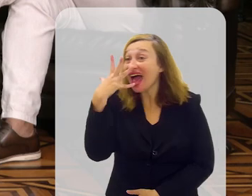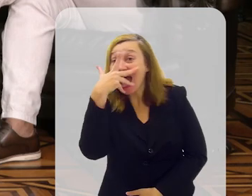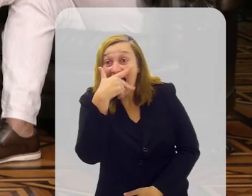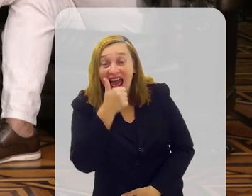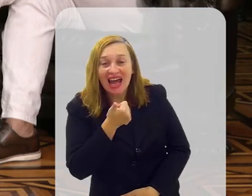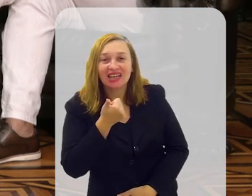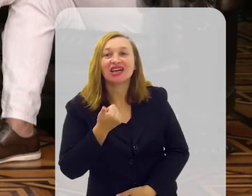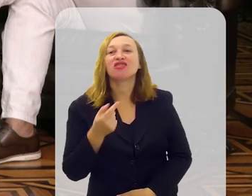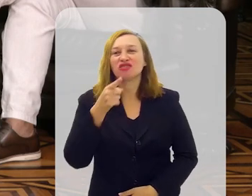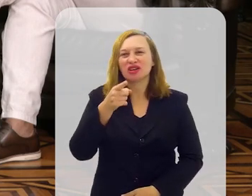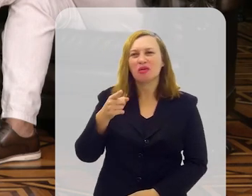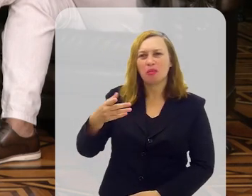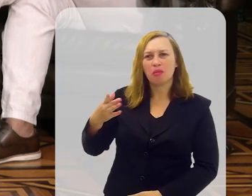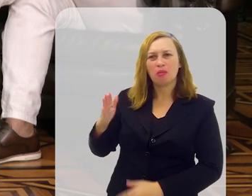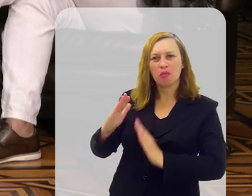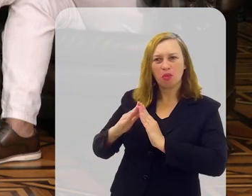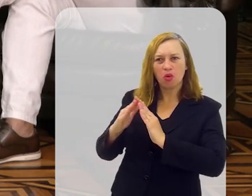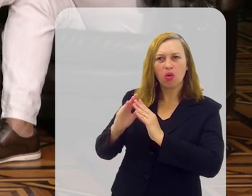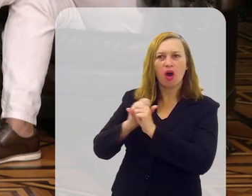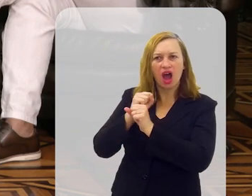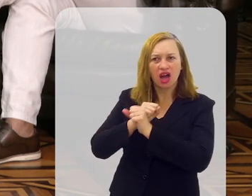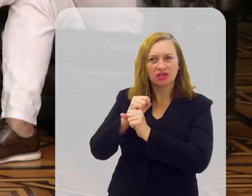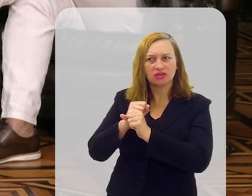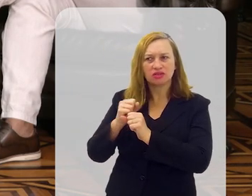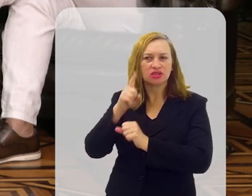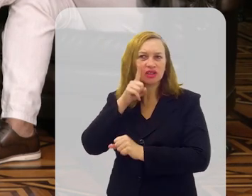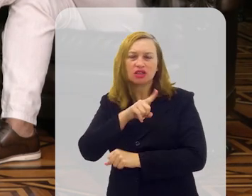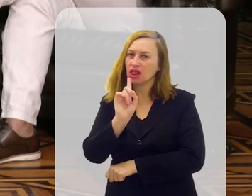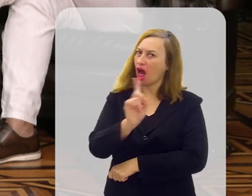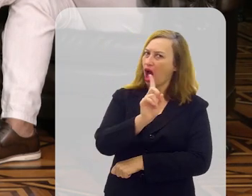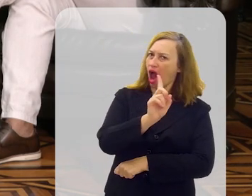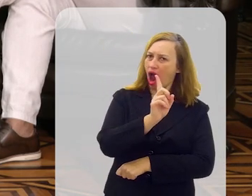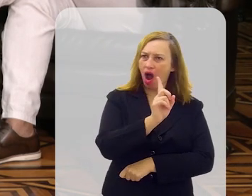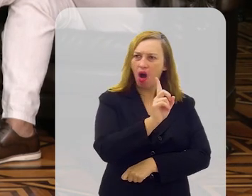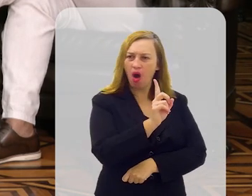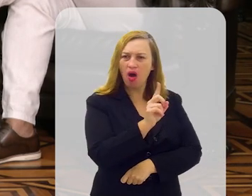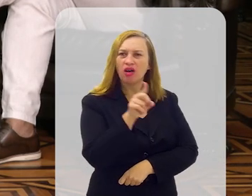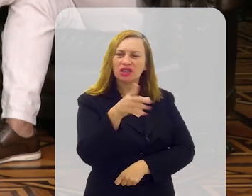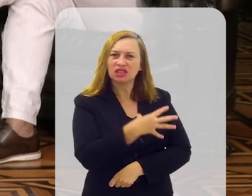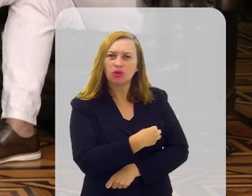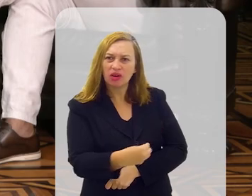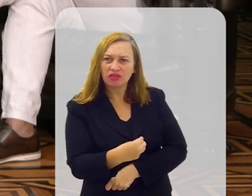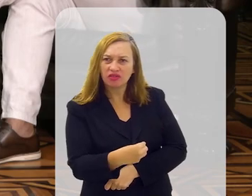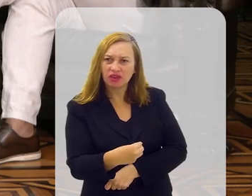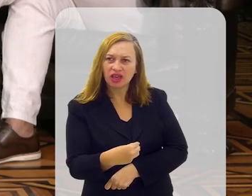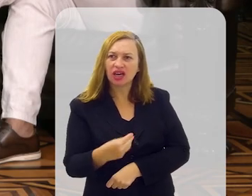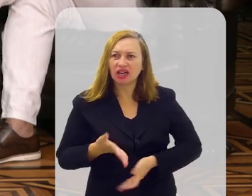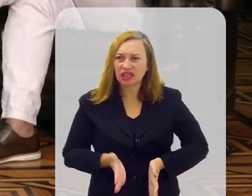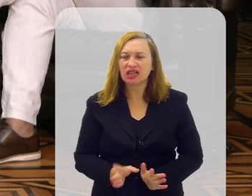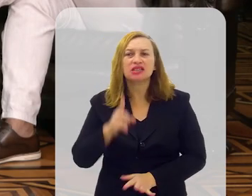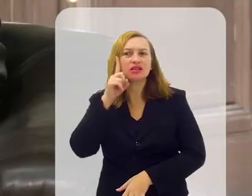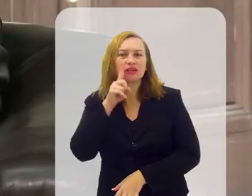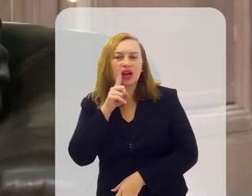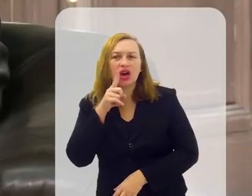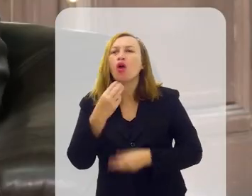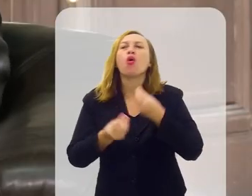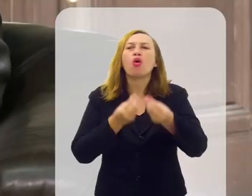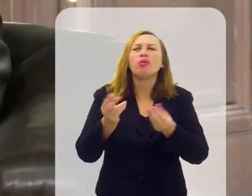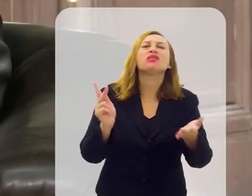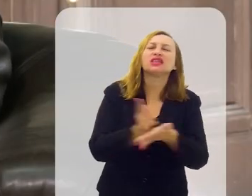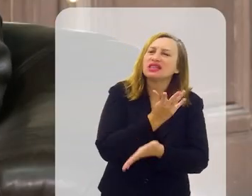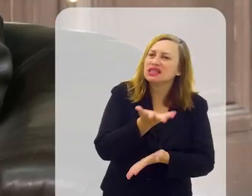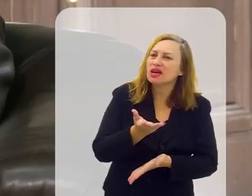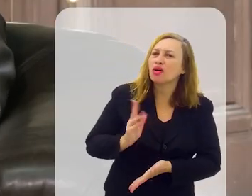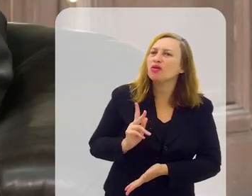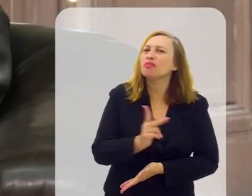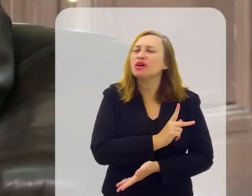que o bispo morou muitos anos nos Estados Unidos. Não, morei não. Morou não? Não. Mas tu tem uma filha americana. Tem uma filha americana. Sim, como é que